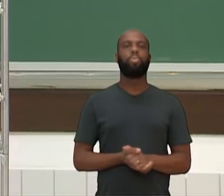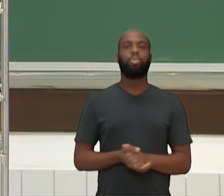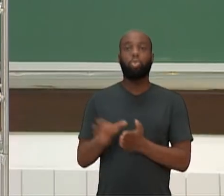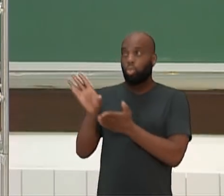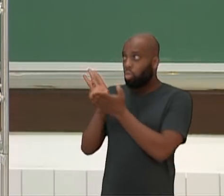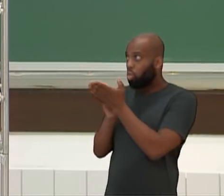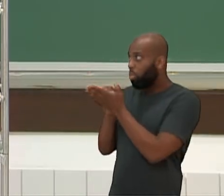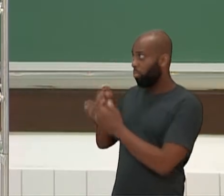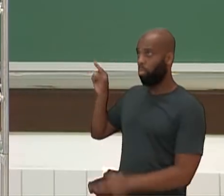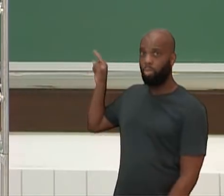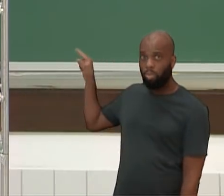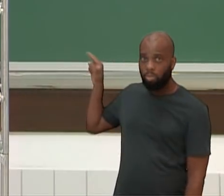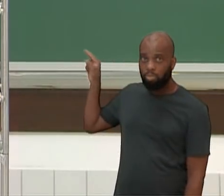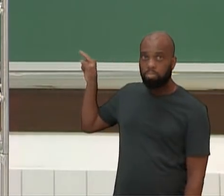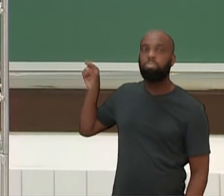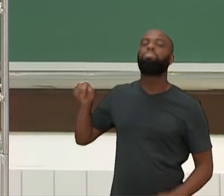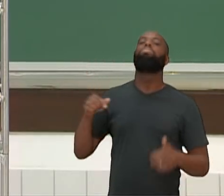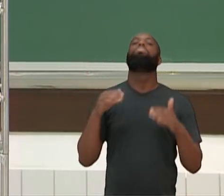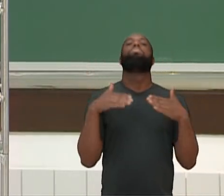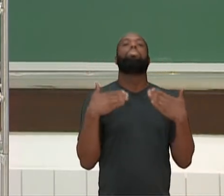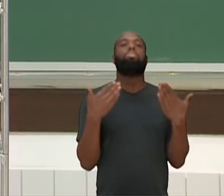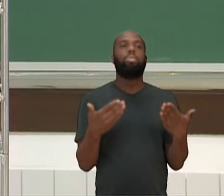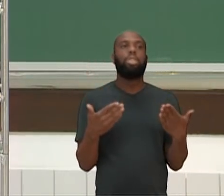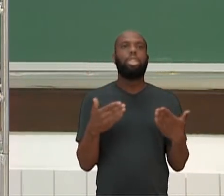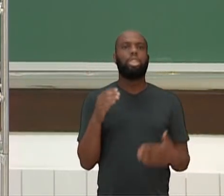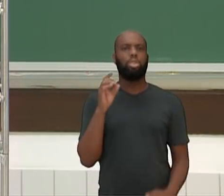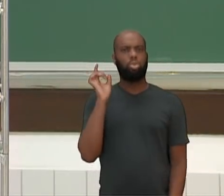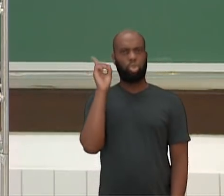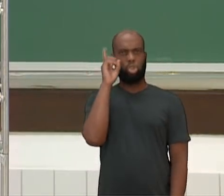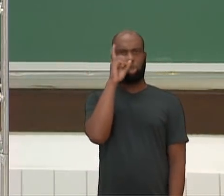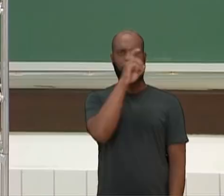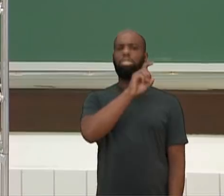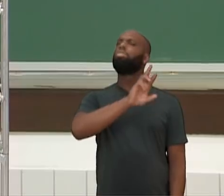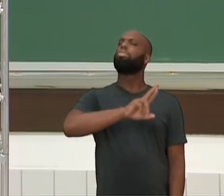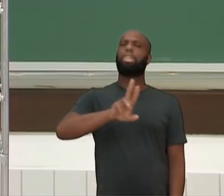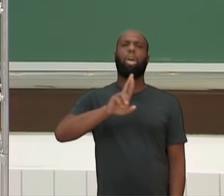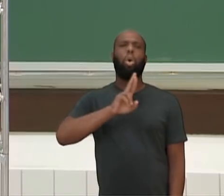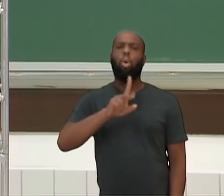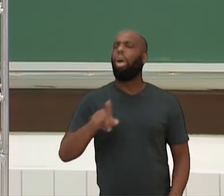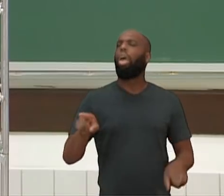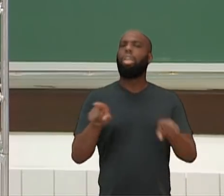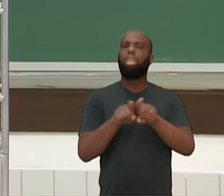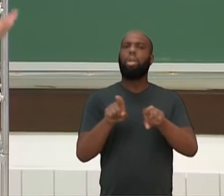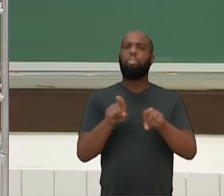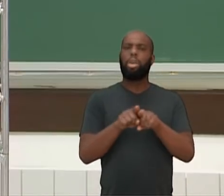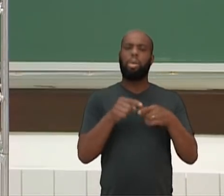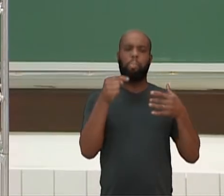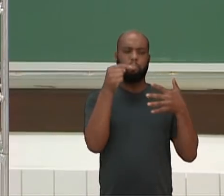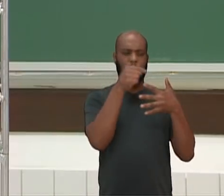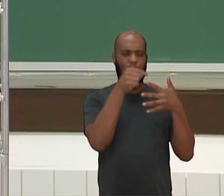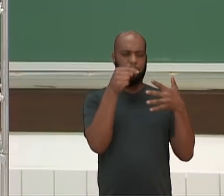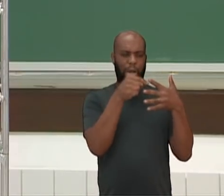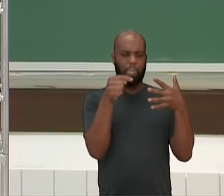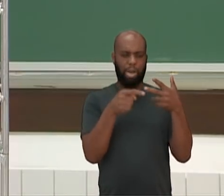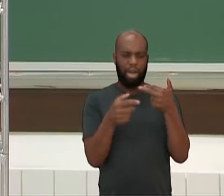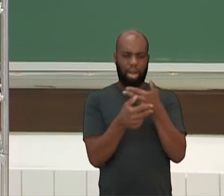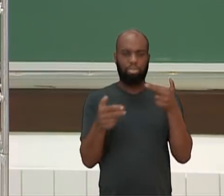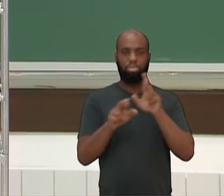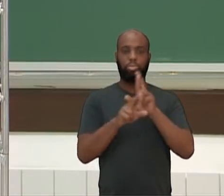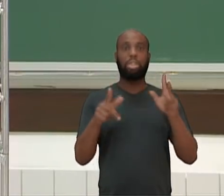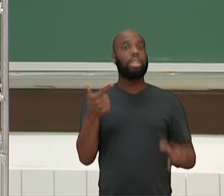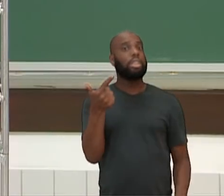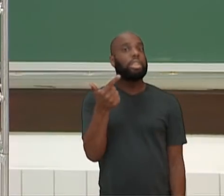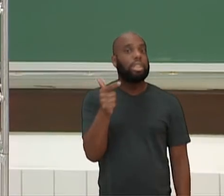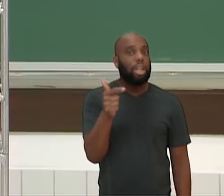Copiaram, pessoal? Então, não vai ser difícil, não vai ter muita coisa fora do comum para fazer, né? Vocês já